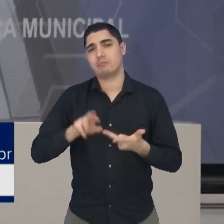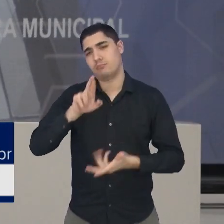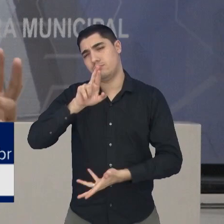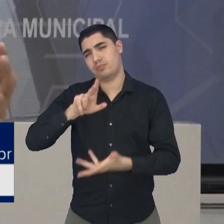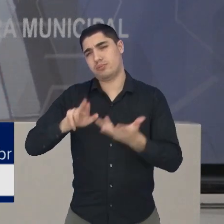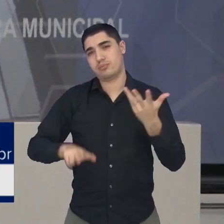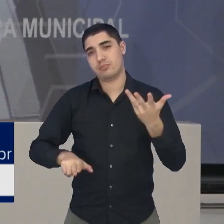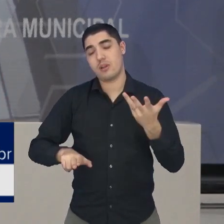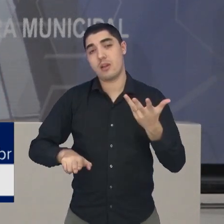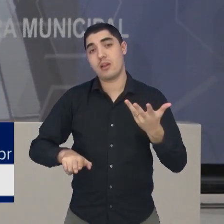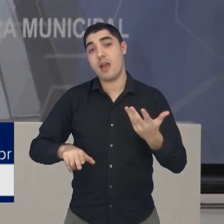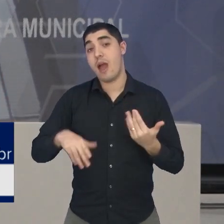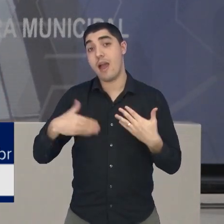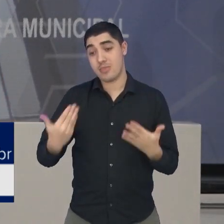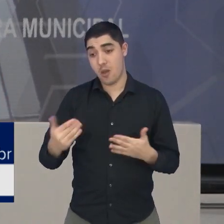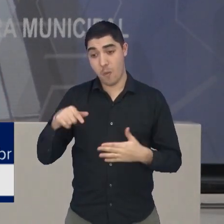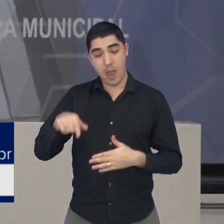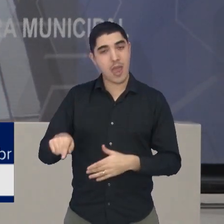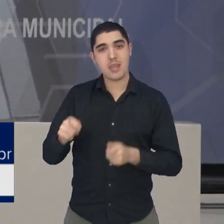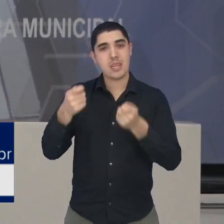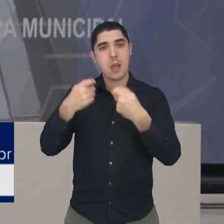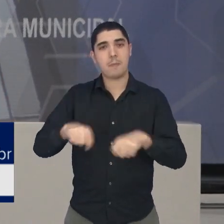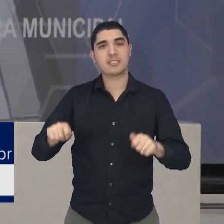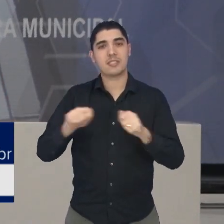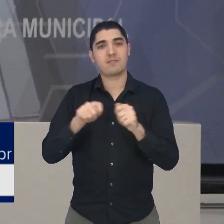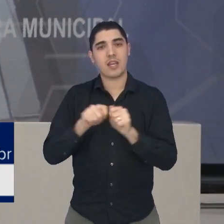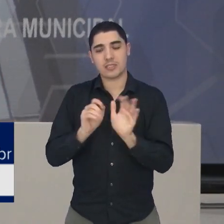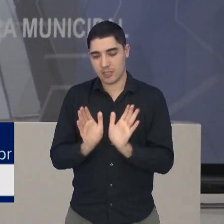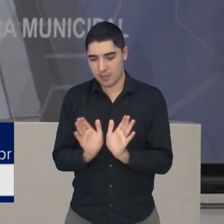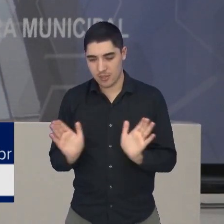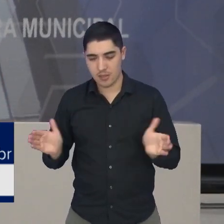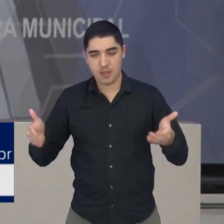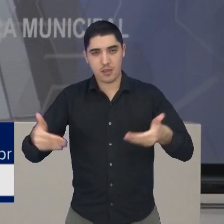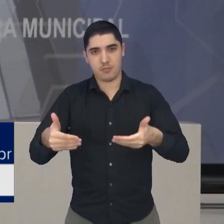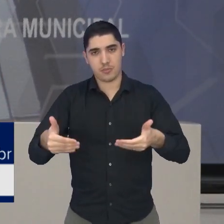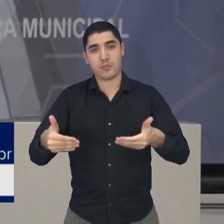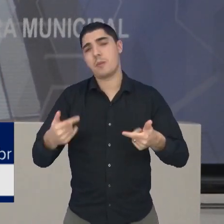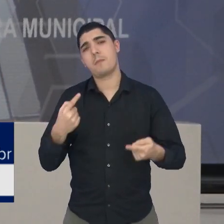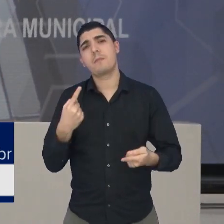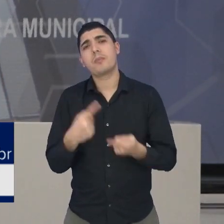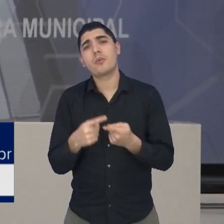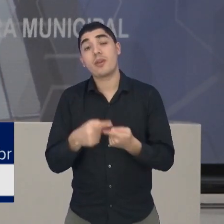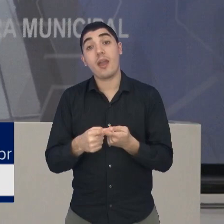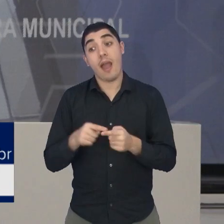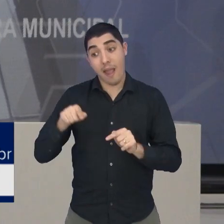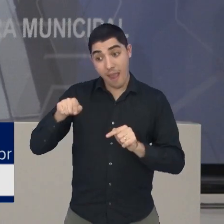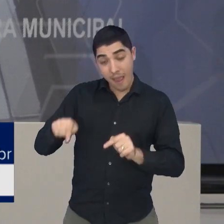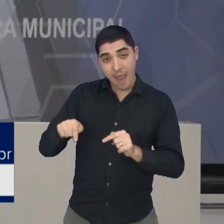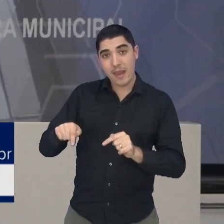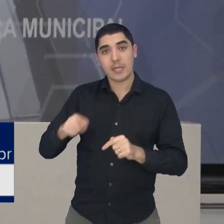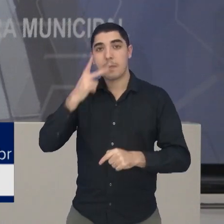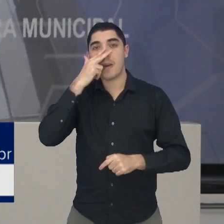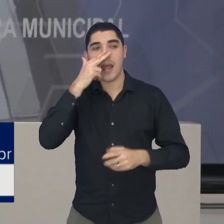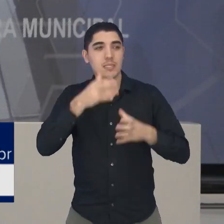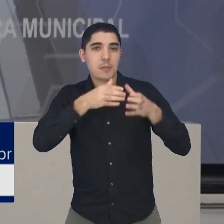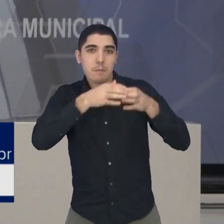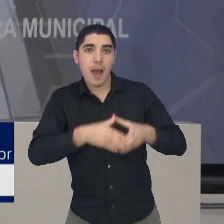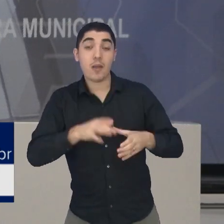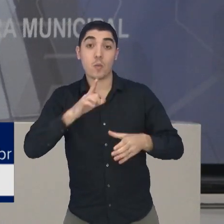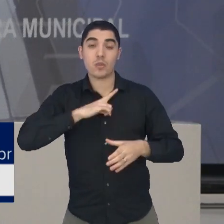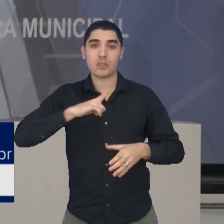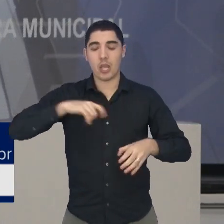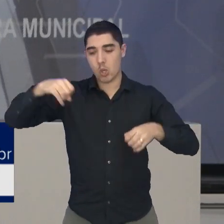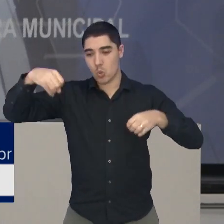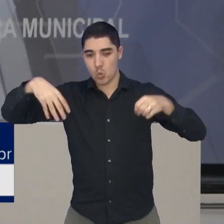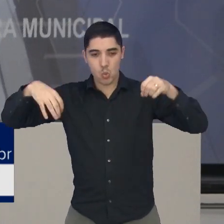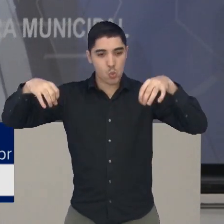gente murar esses prédios. E por quê? Para que você dê mais vida para aquele bairro, mais iluminação,